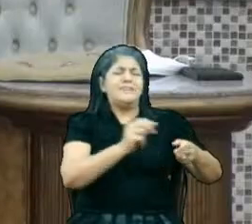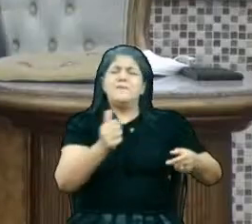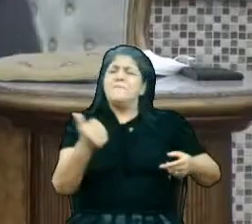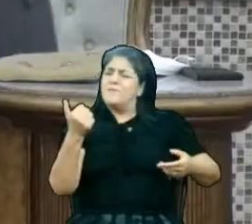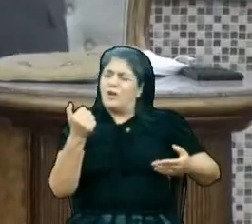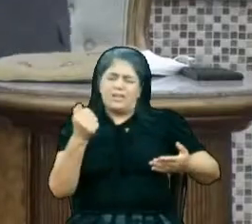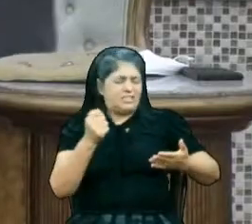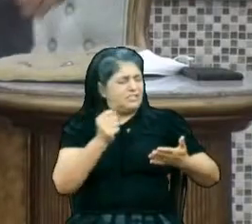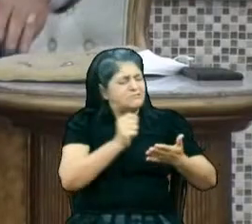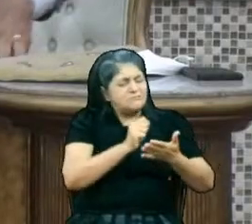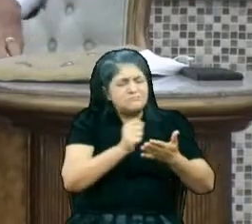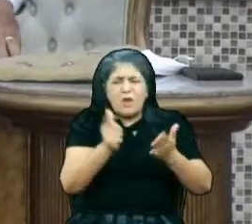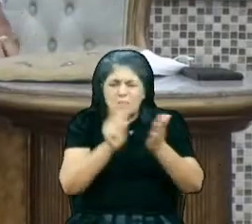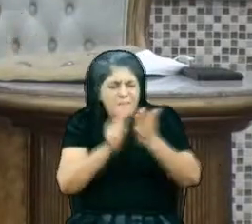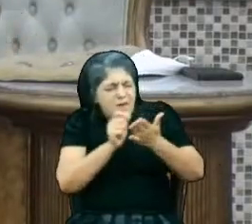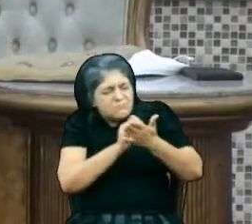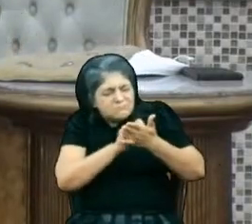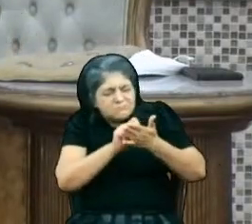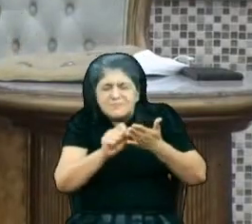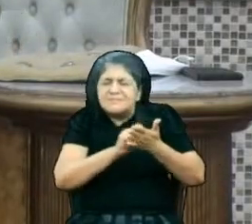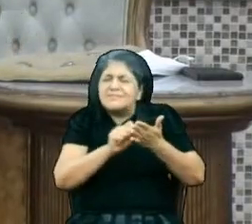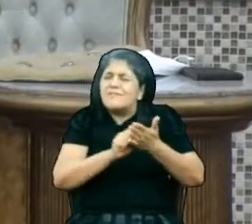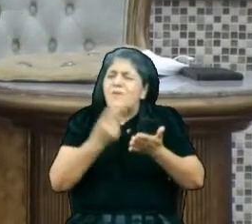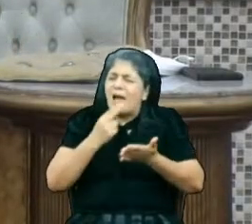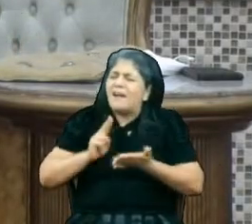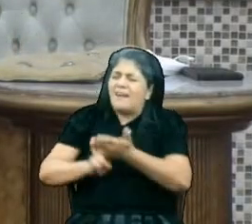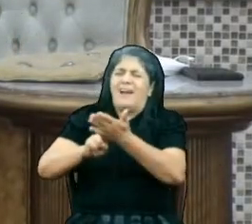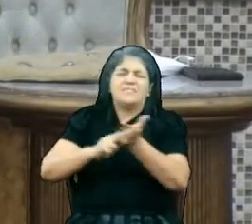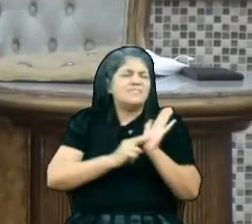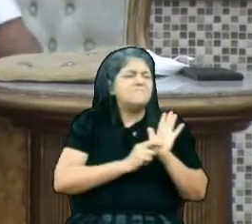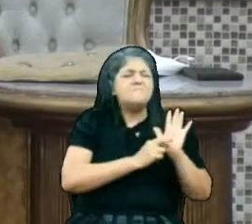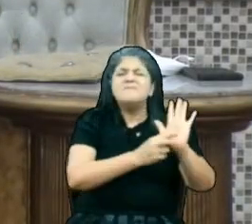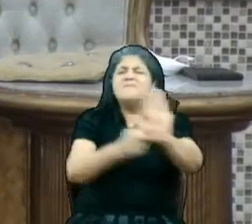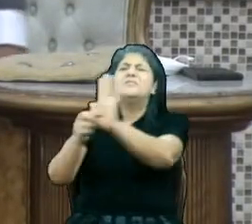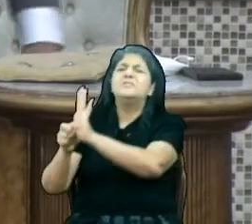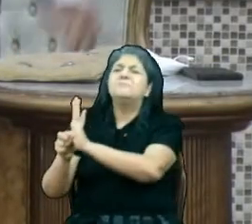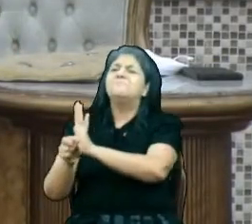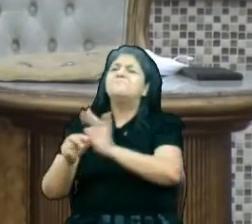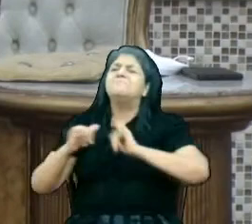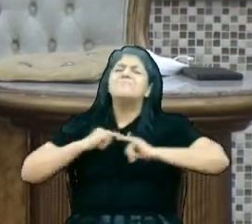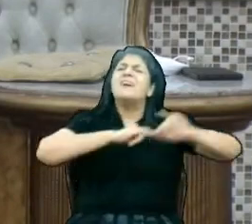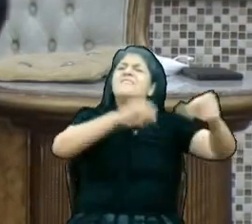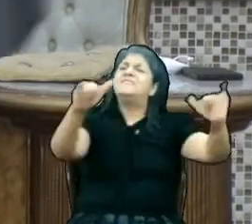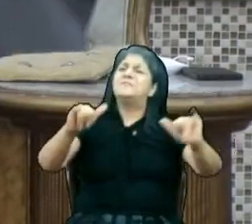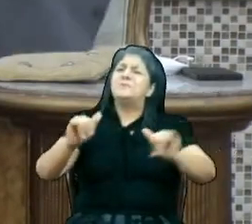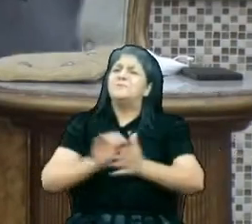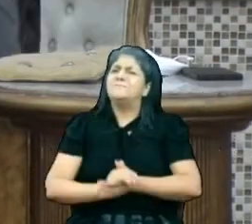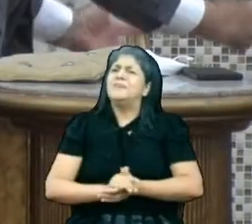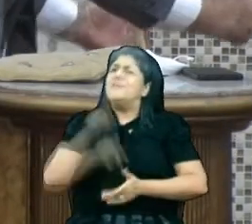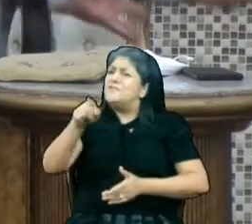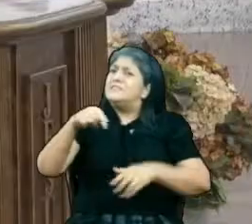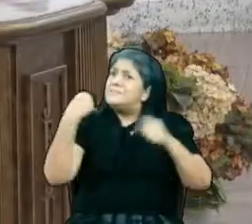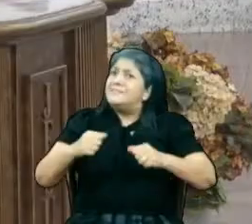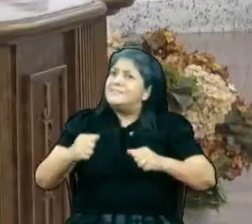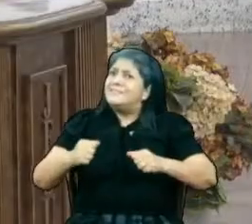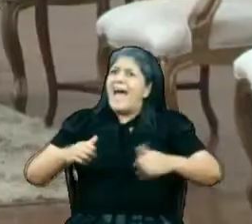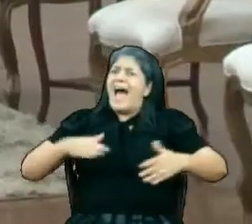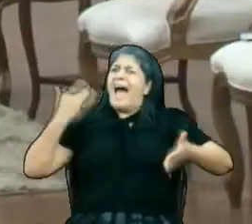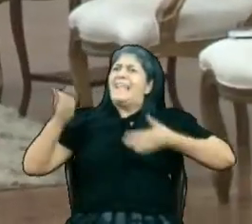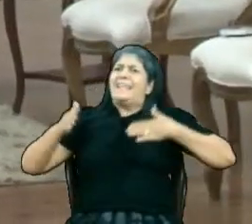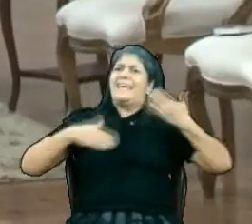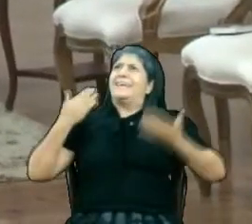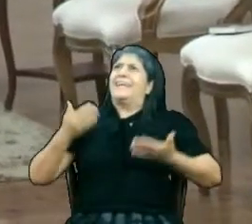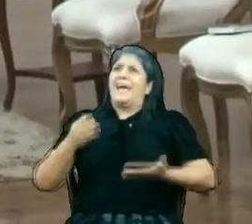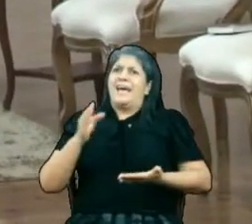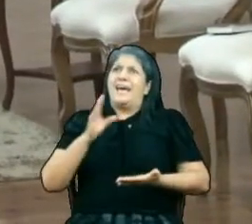sempre no Senhor e regozijai-vos em Deus Deus é a nossa alegria a Palma vocês caso